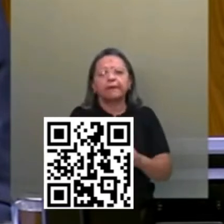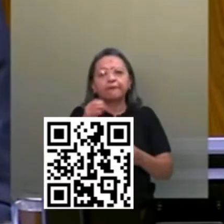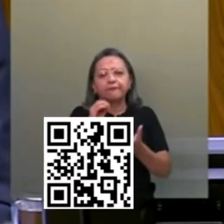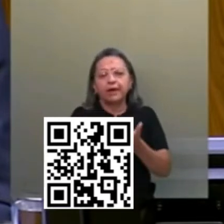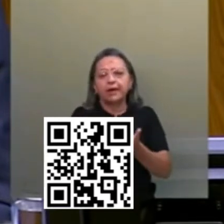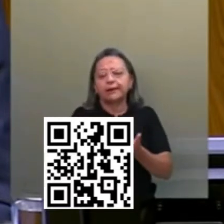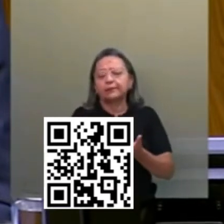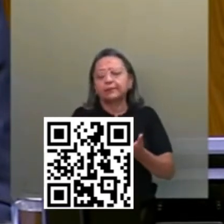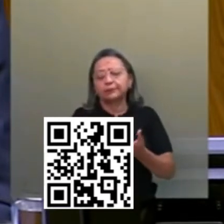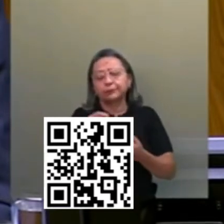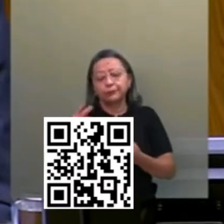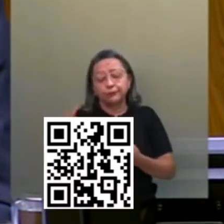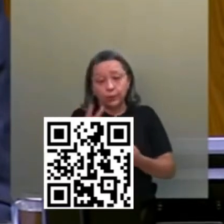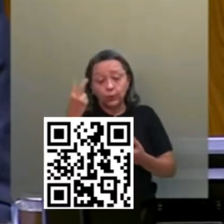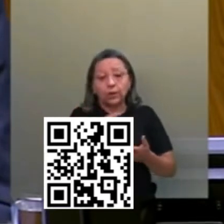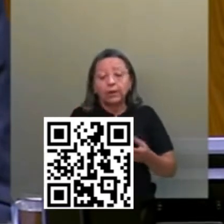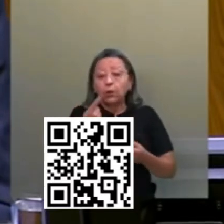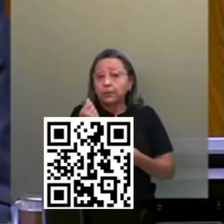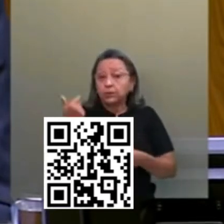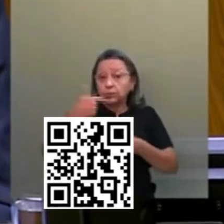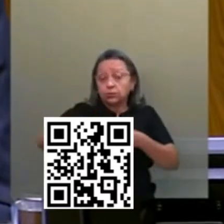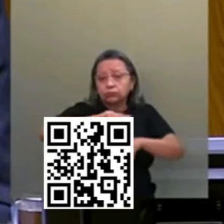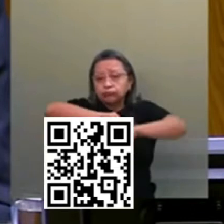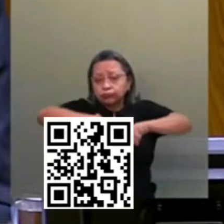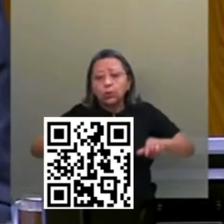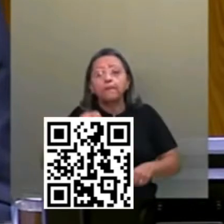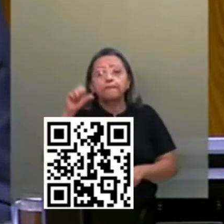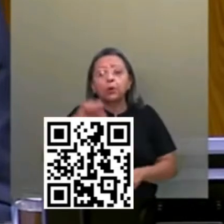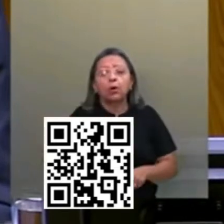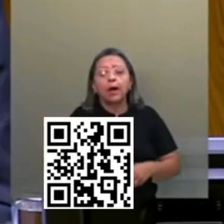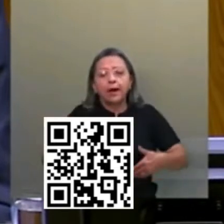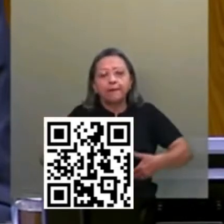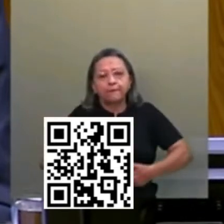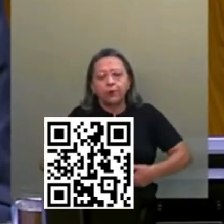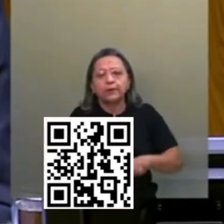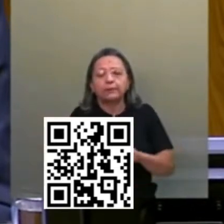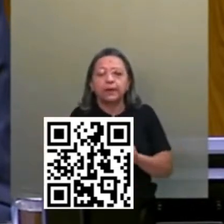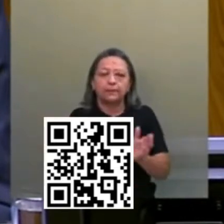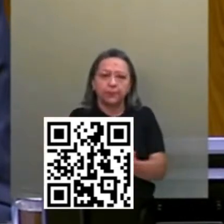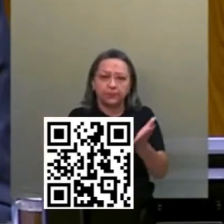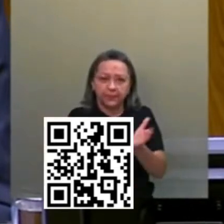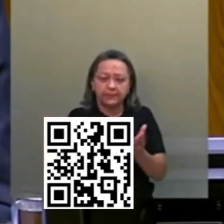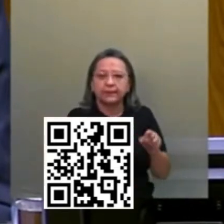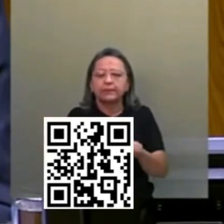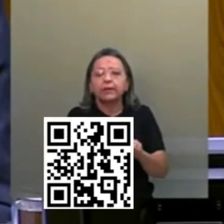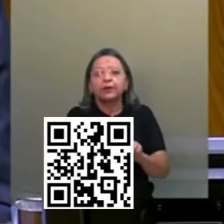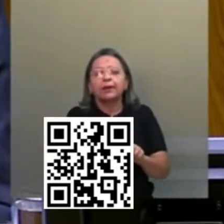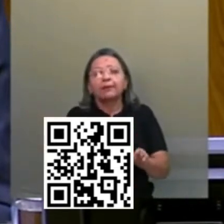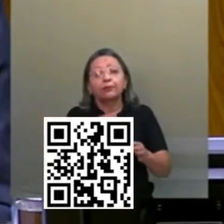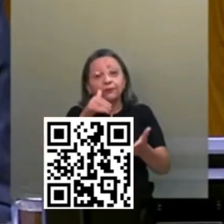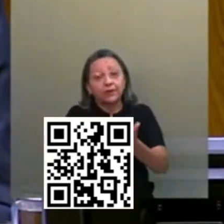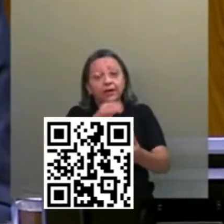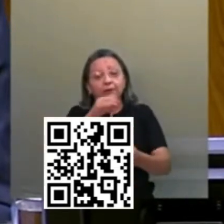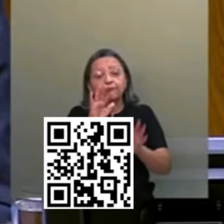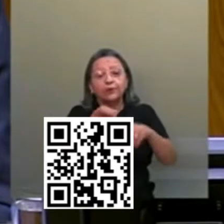desvalorização cambial, o preço dos combustíveis e o pior de todos eles, a fome e a miséria. Como disse no final do ano